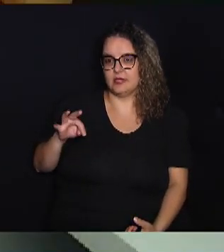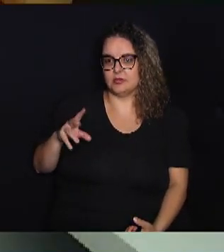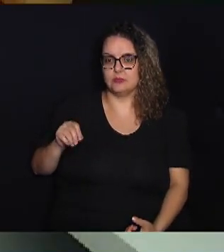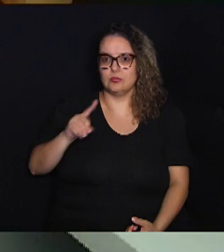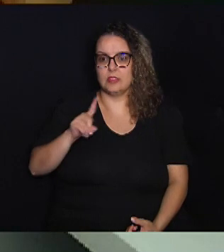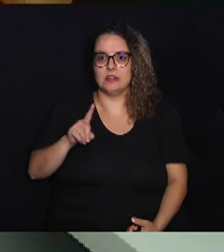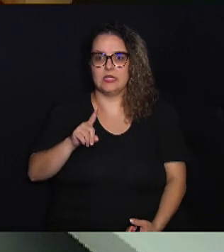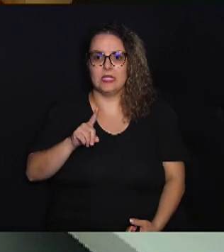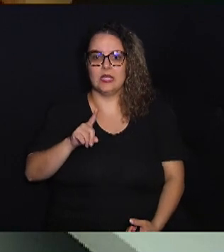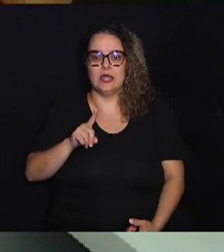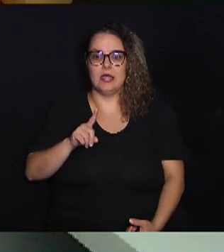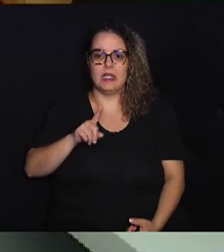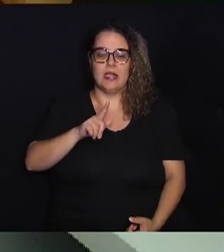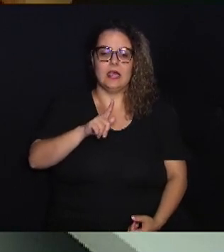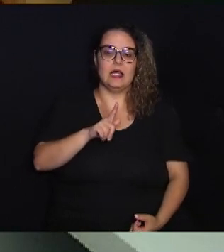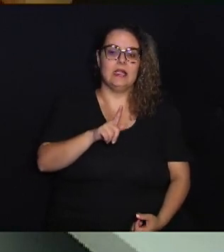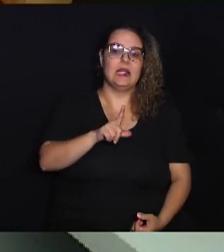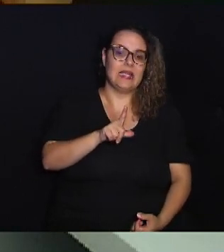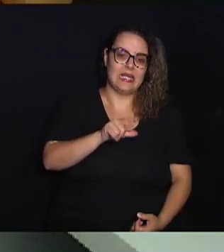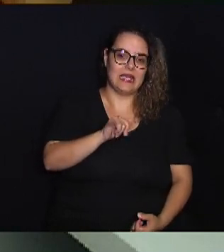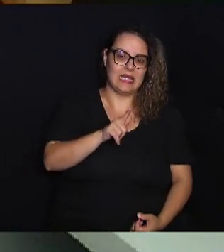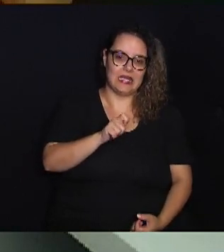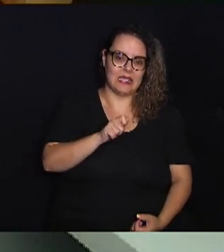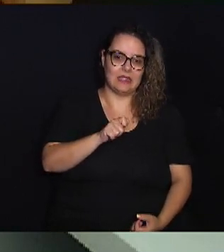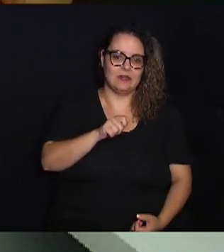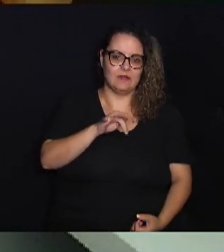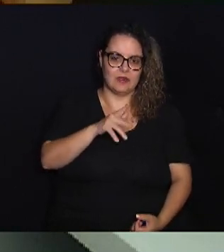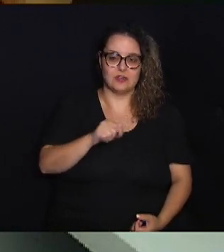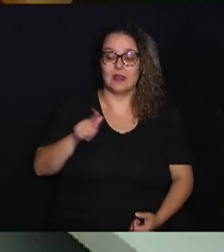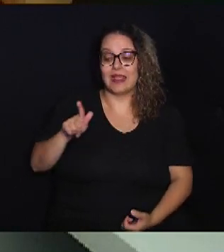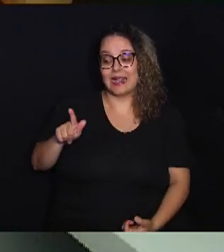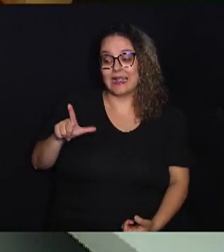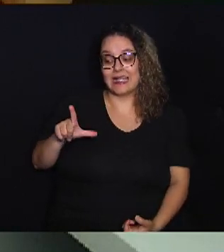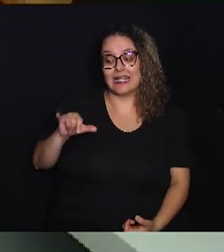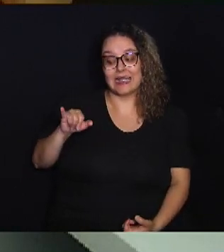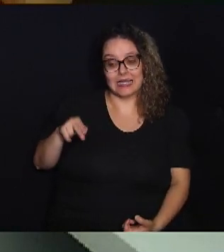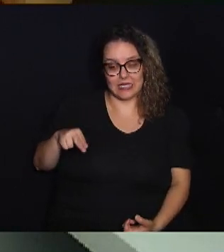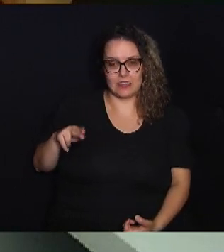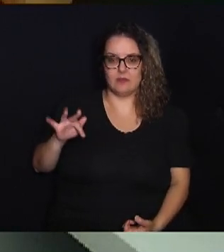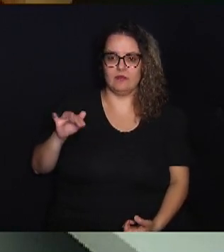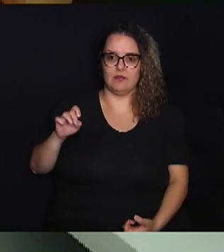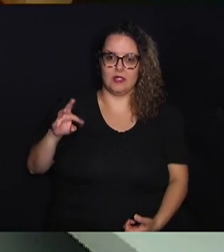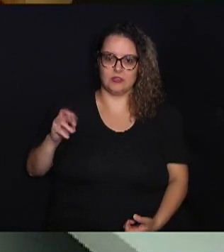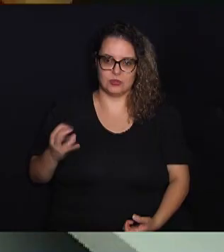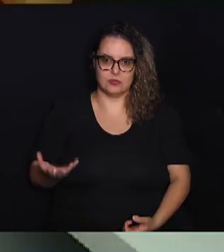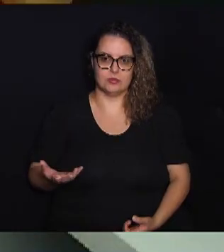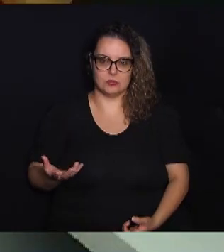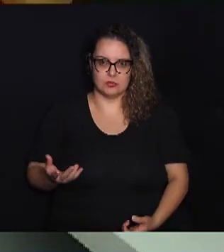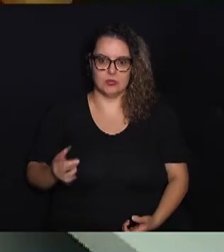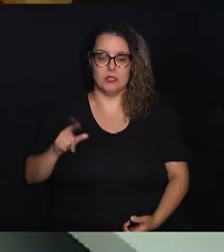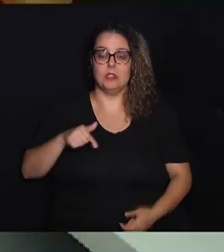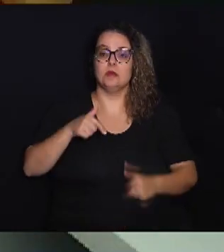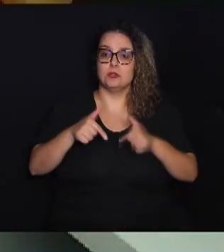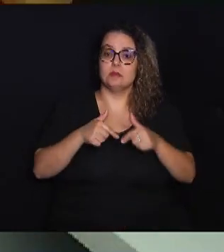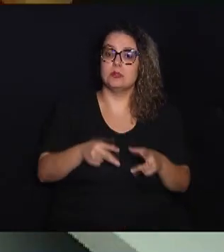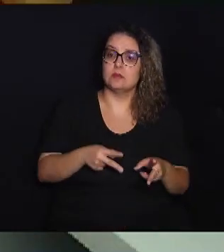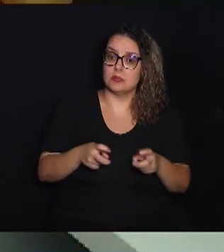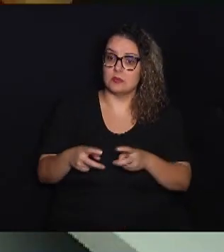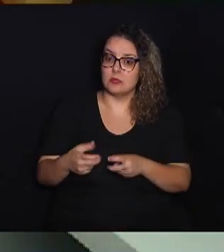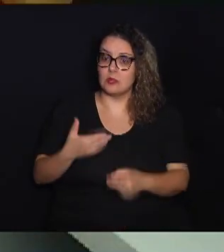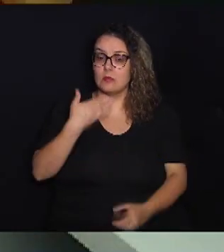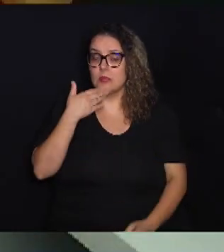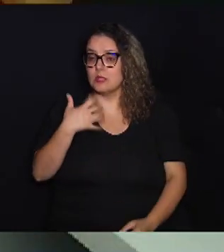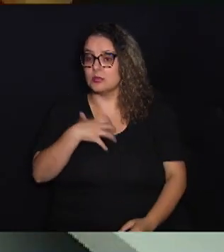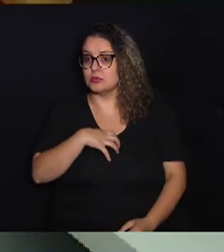tem um G na frente. Então chama linfático, né? E os trabalhos também perceberam que a melhor forma